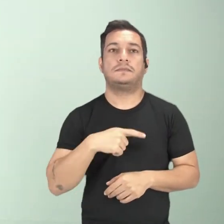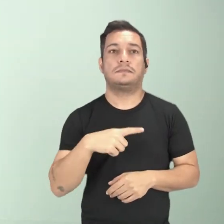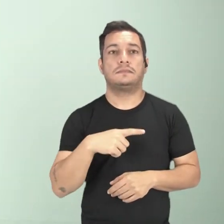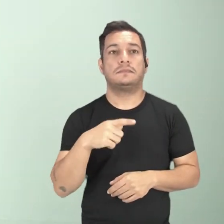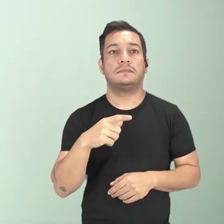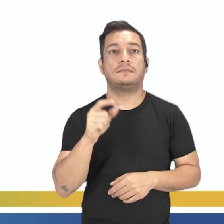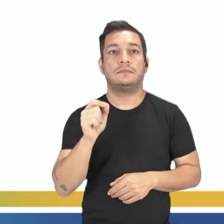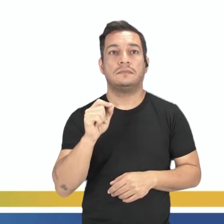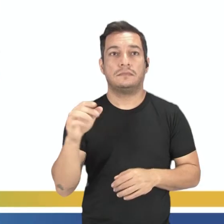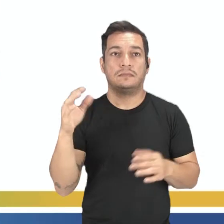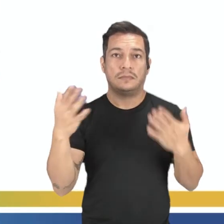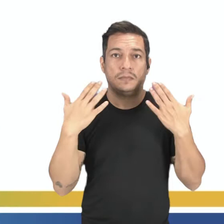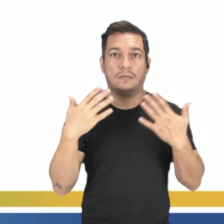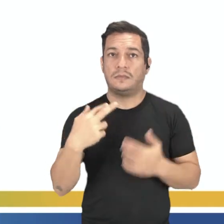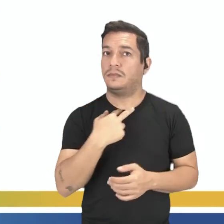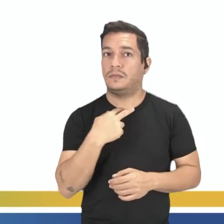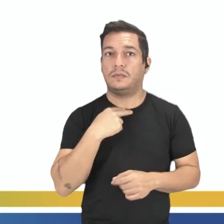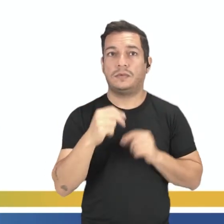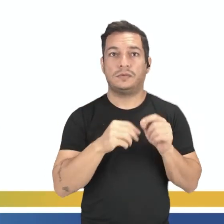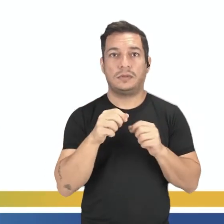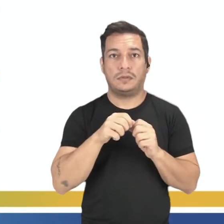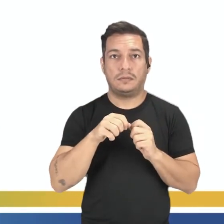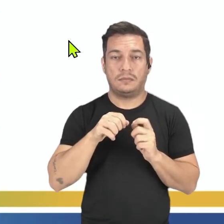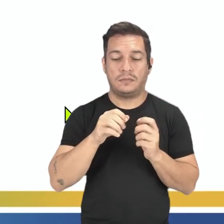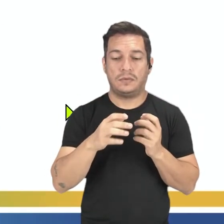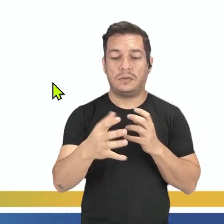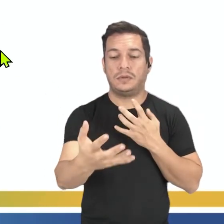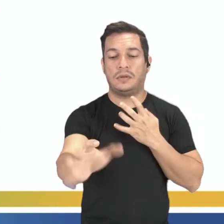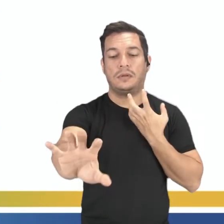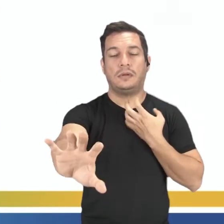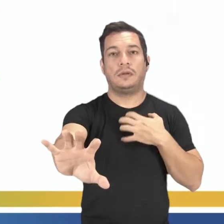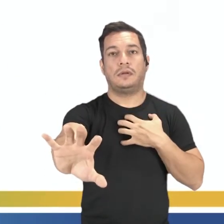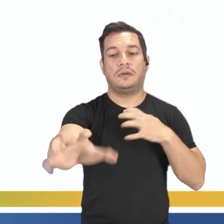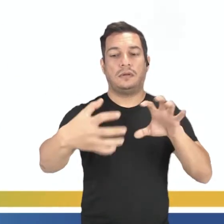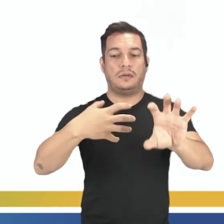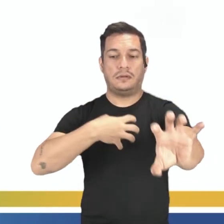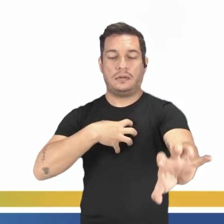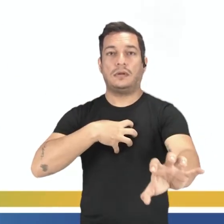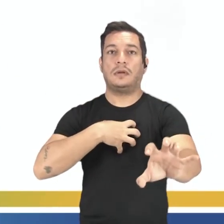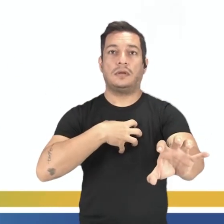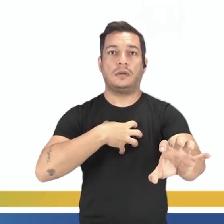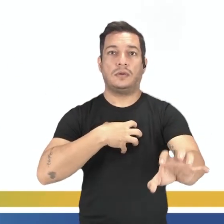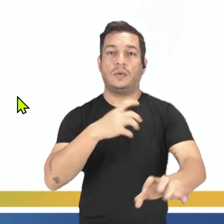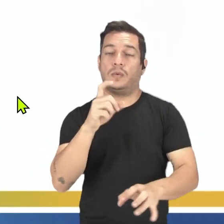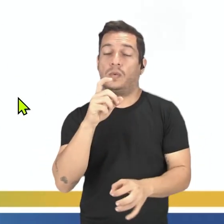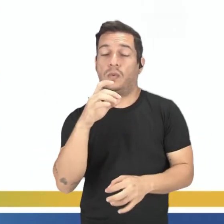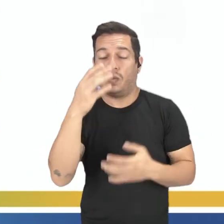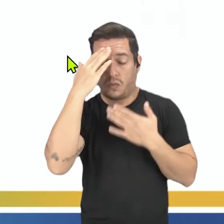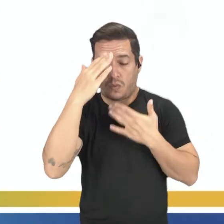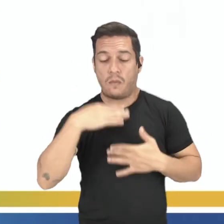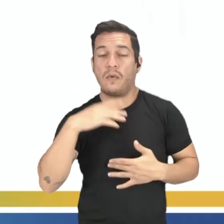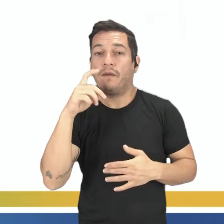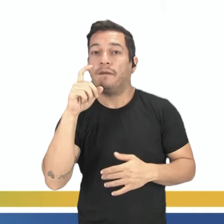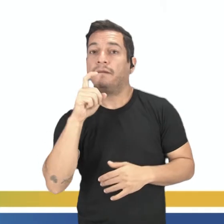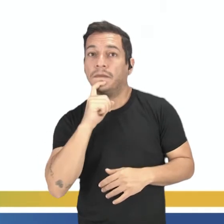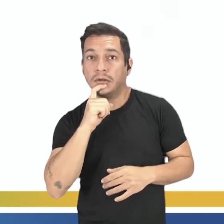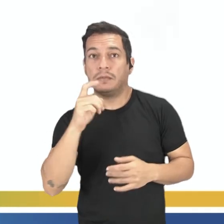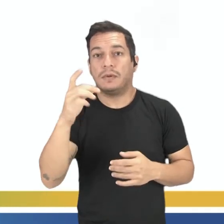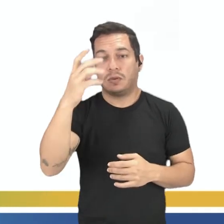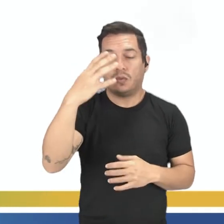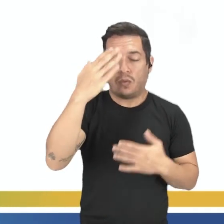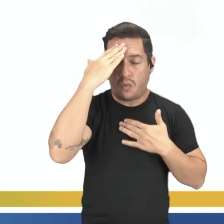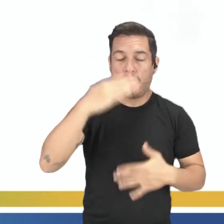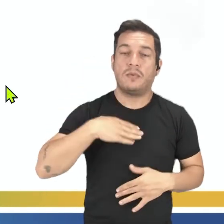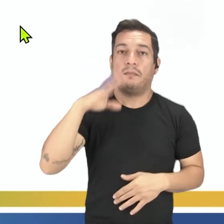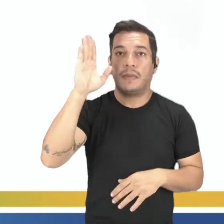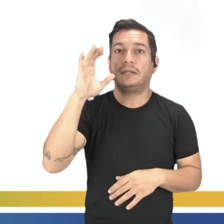aqui. O calor não pode passar espontaneamente de um corpo frio para um corpo mais quente, que é o que eu falei da questão do